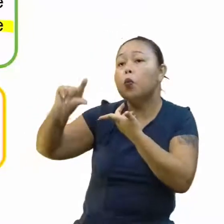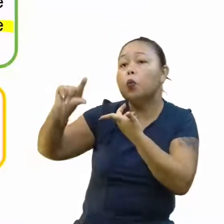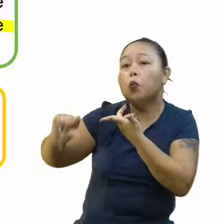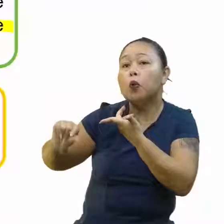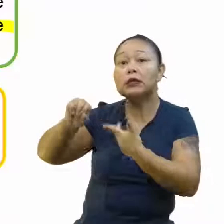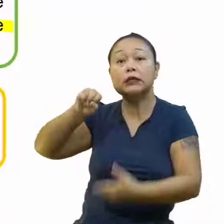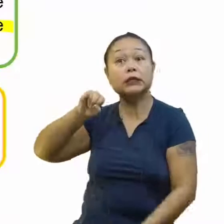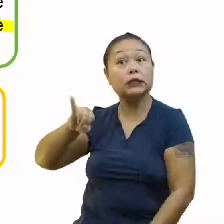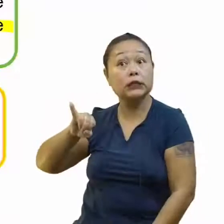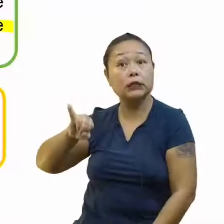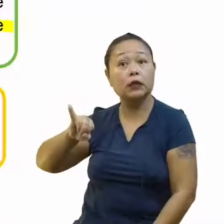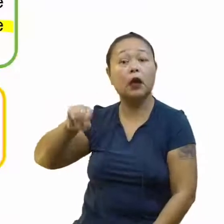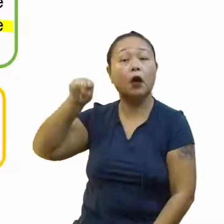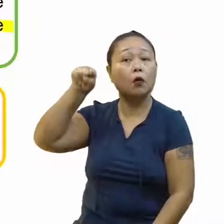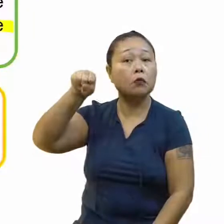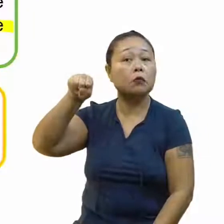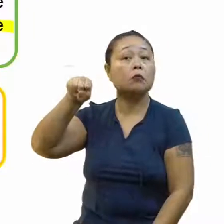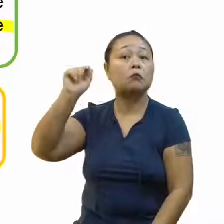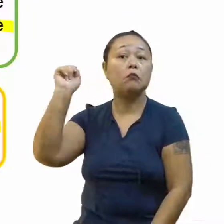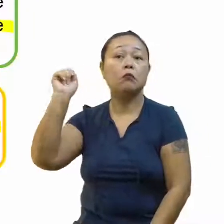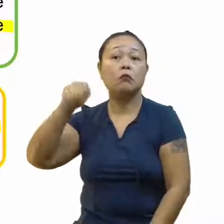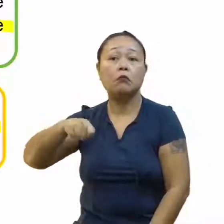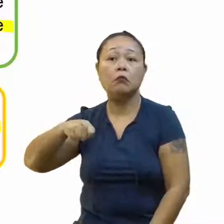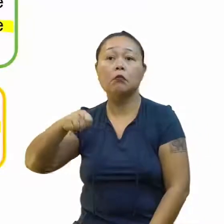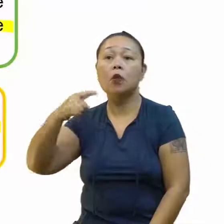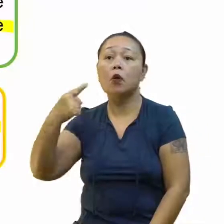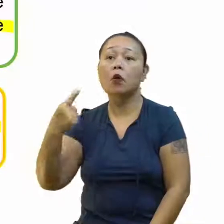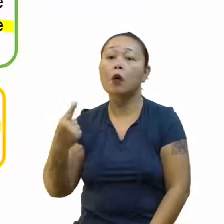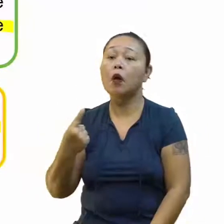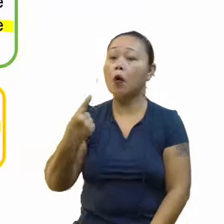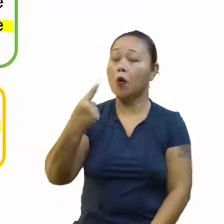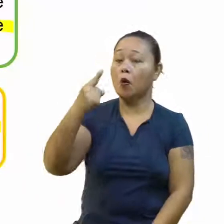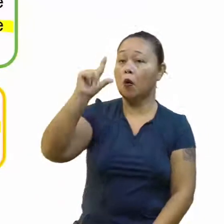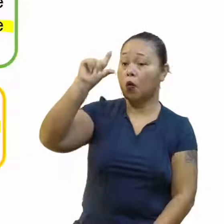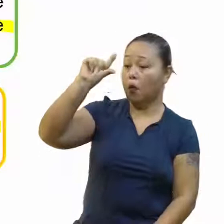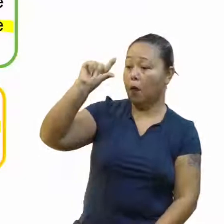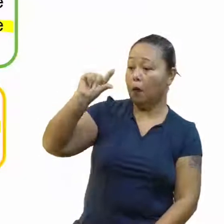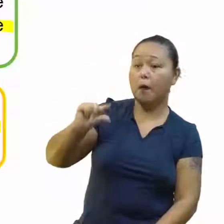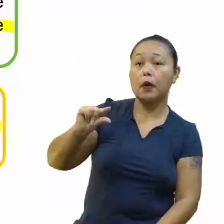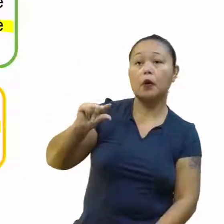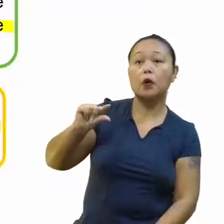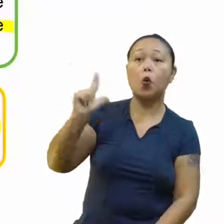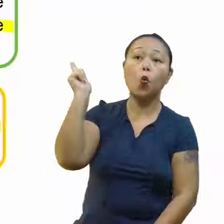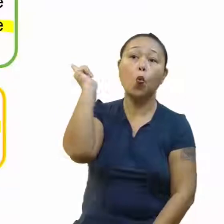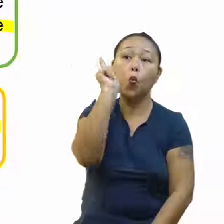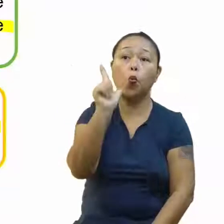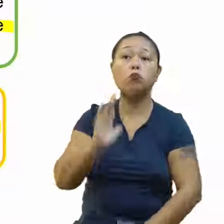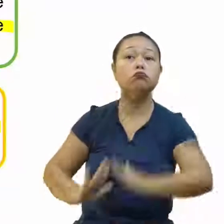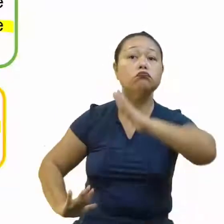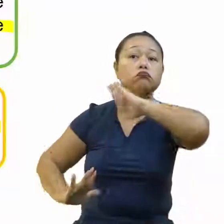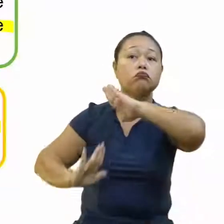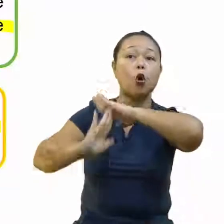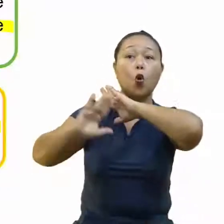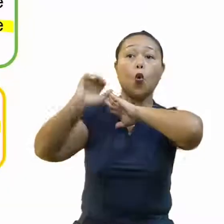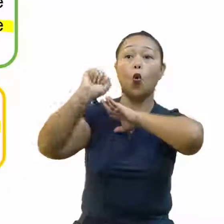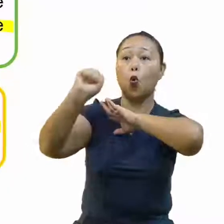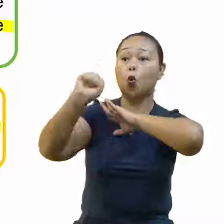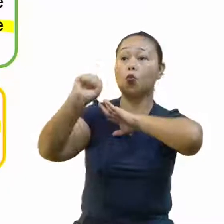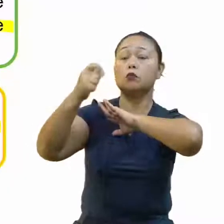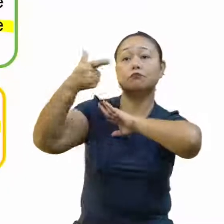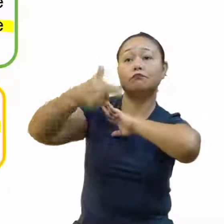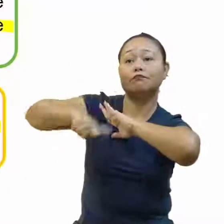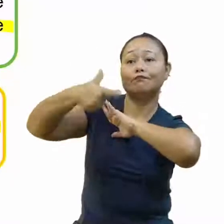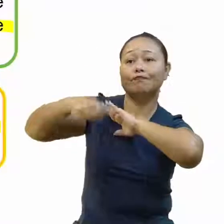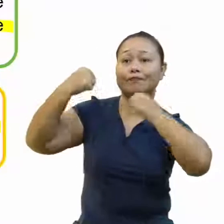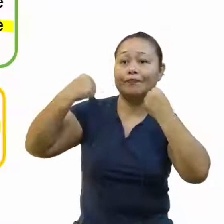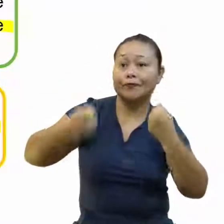se você for capaz de levantar a carga e aí você só conseguir utilizar ali, fazer 8 repetições, você já